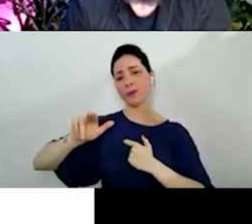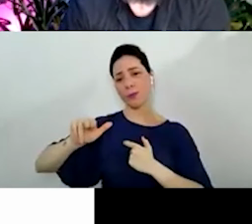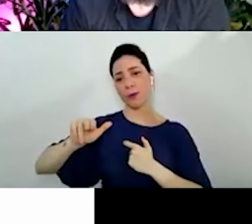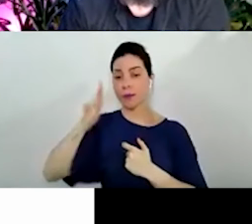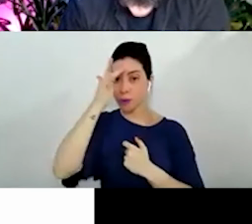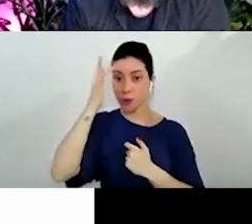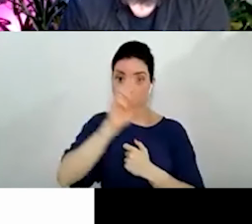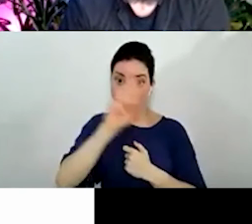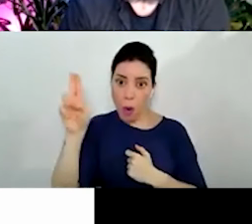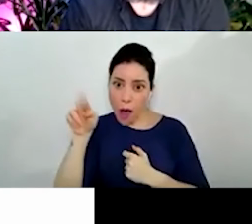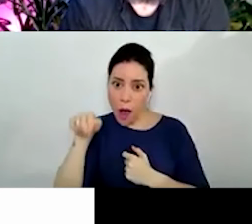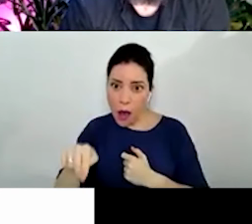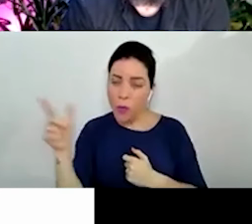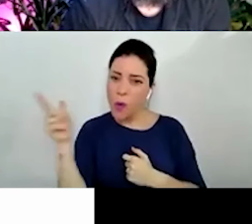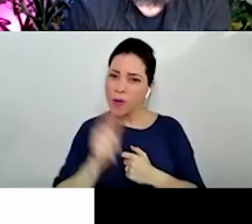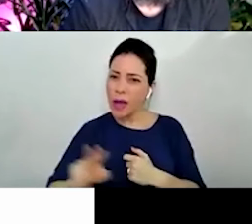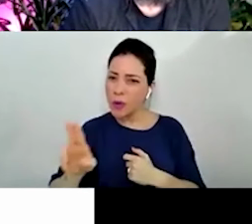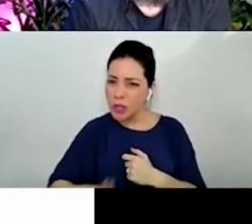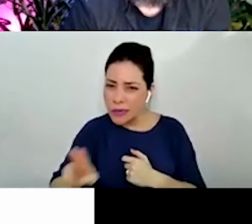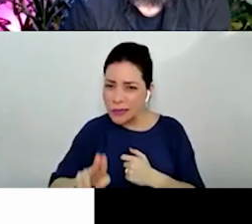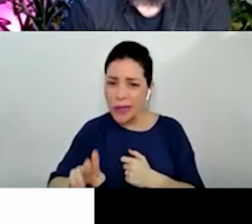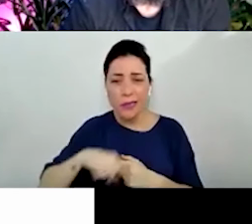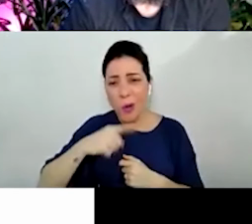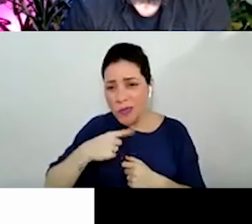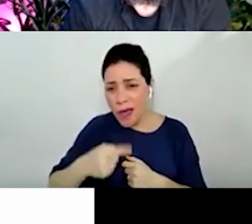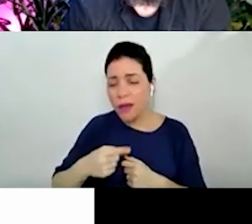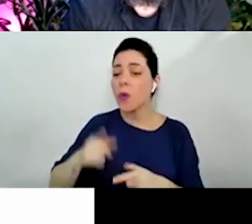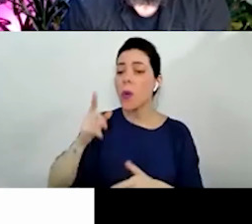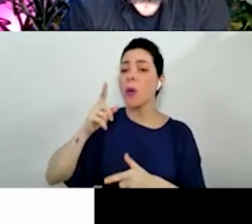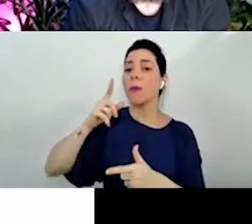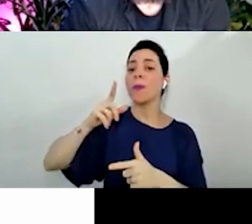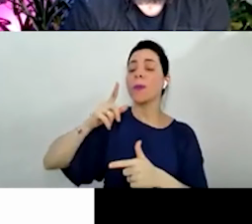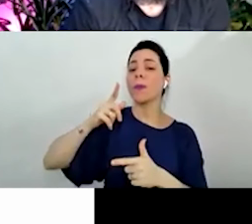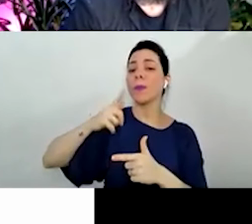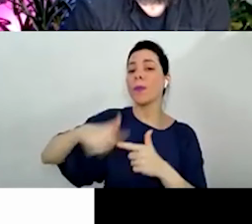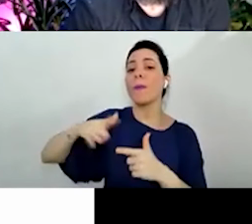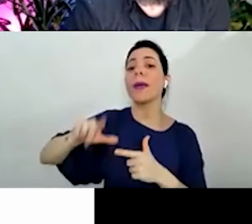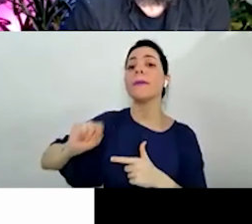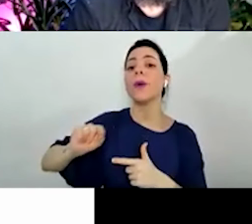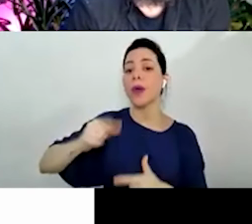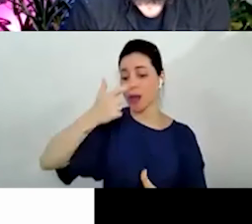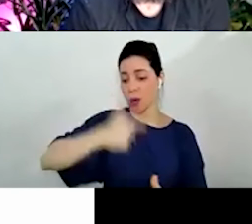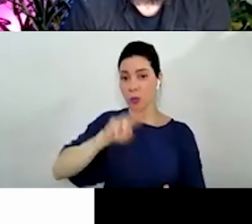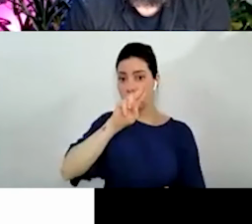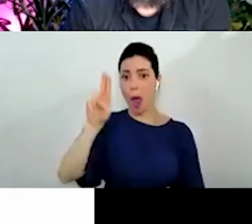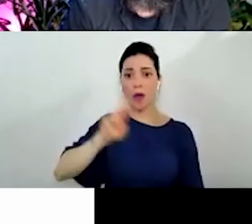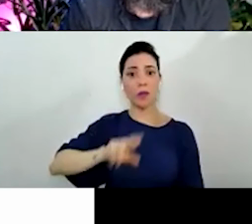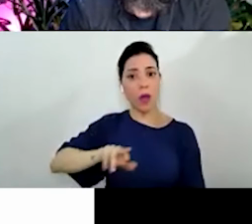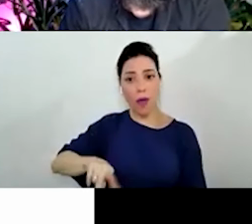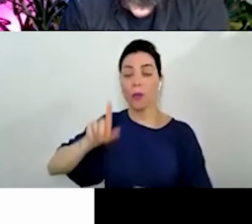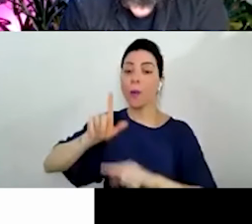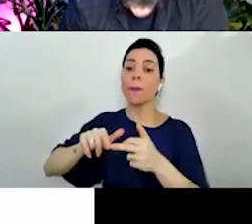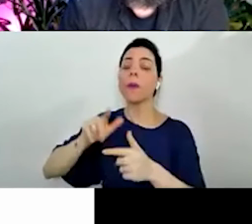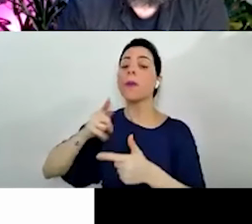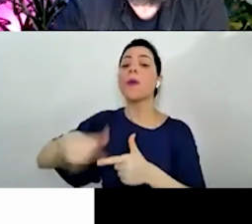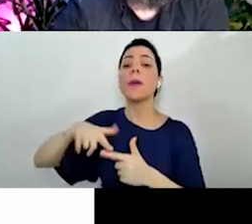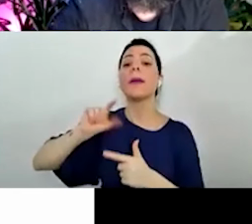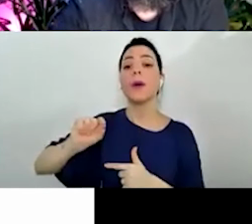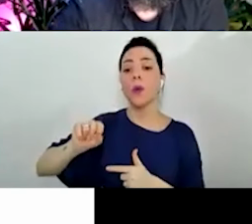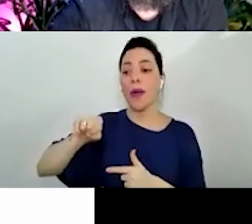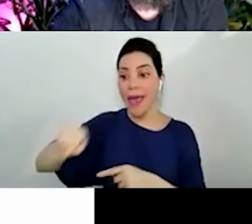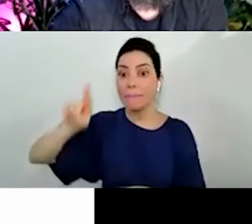utilizar um produto ou serviço o problema não está no produto se o problema não está no usuário o problema está no produto que ele tá utilizando